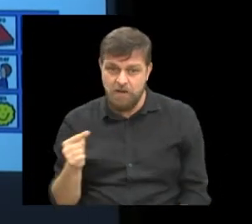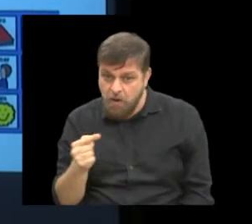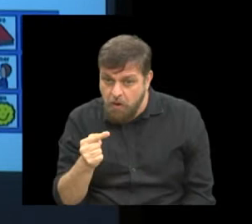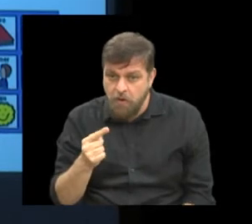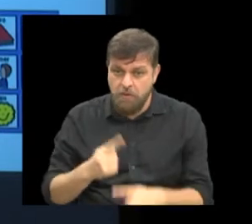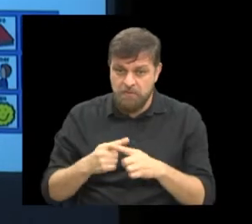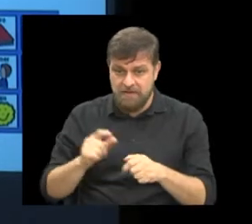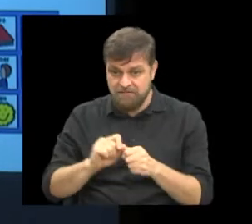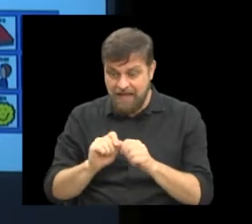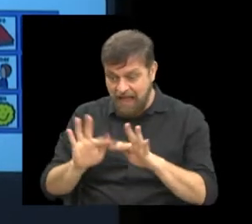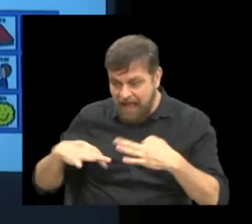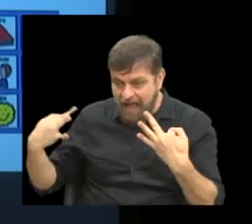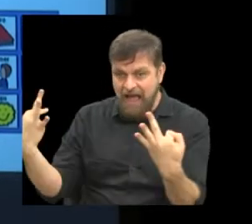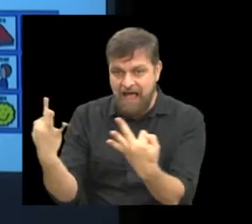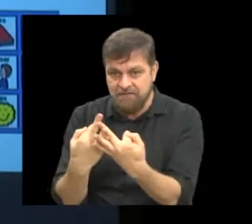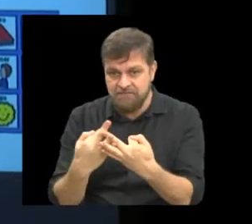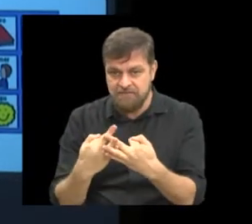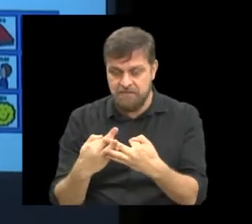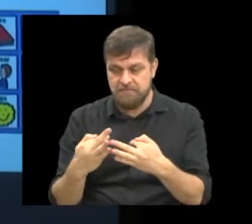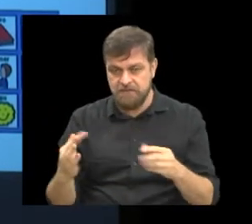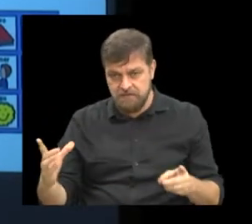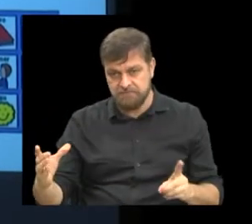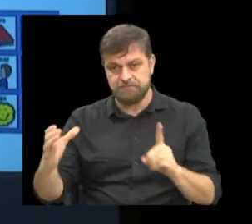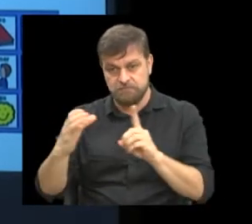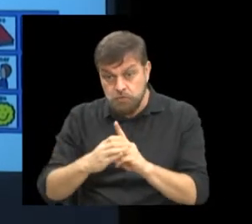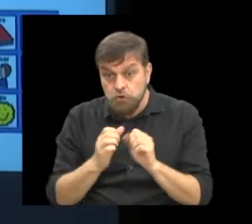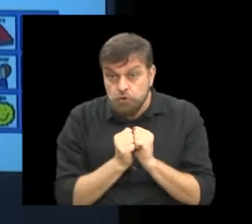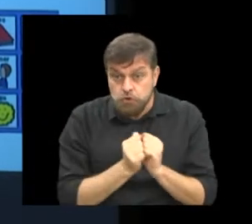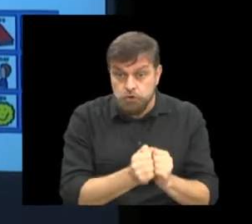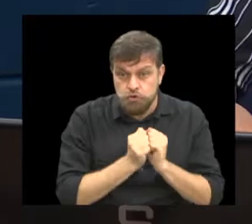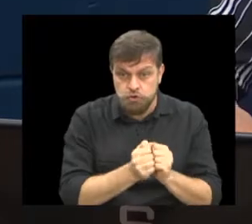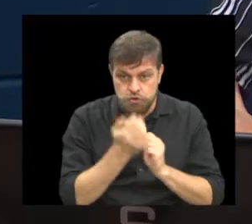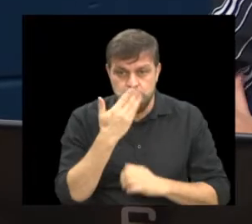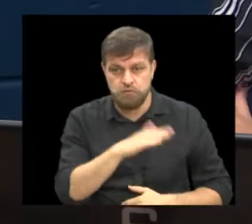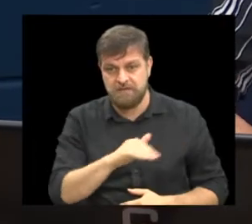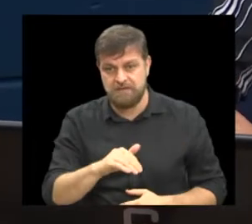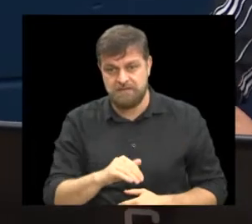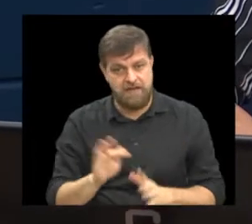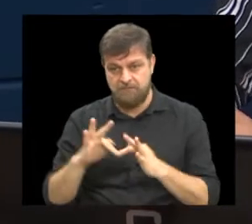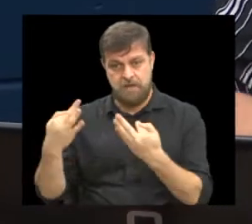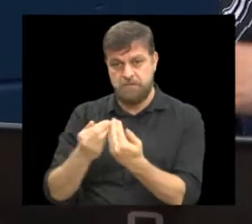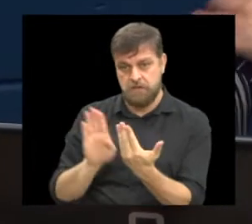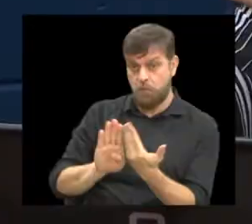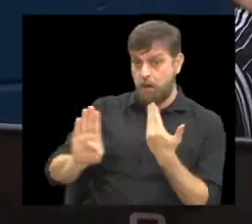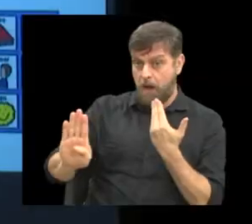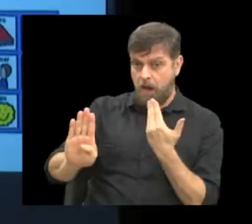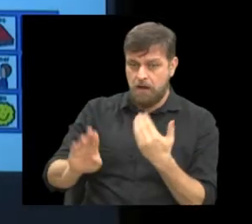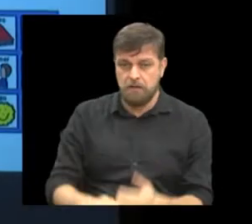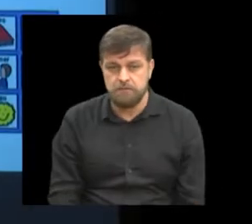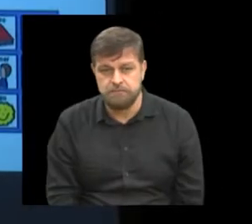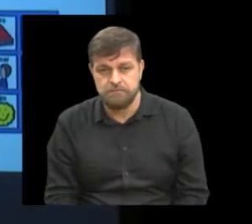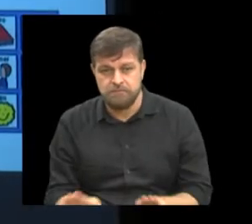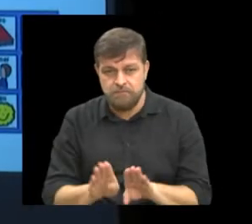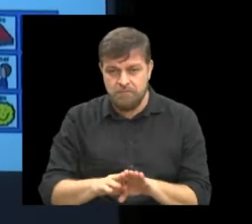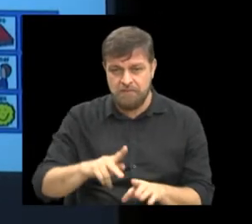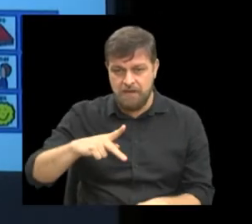daí traz a família para trabalhar no espaço junto com a criança. Isso. E nós temos as PECs, que é o